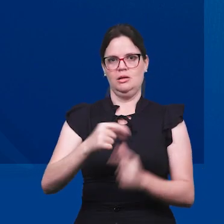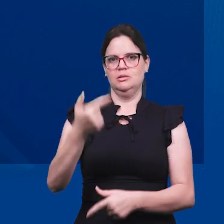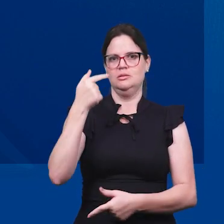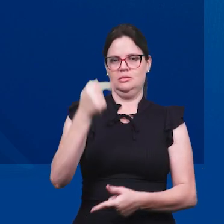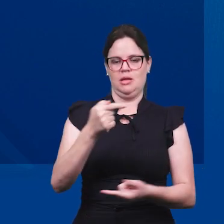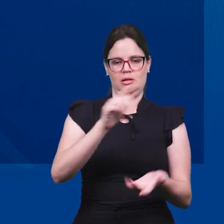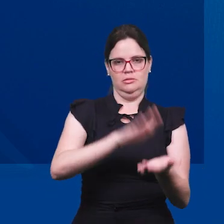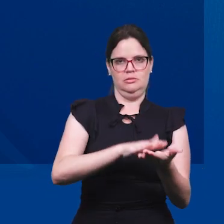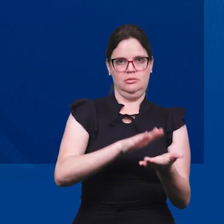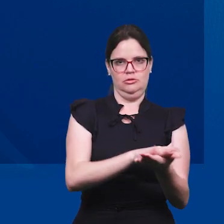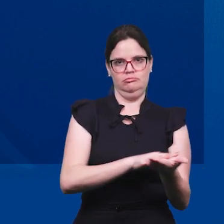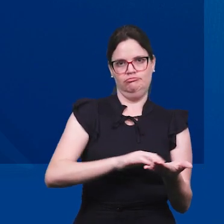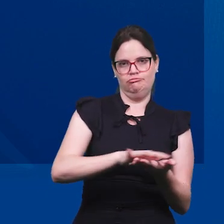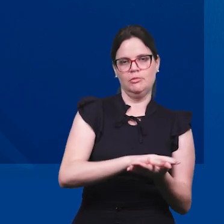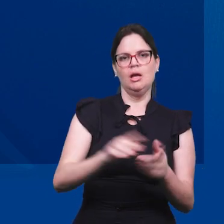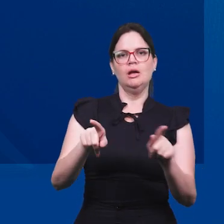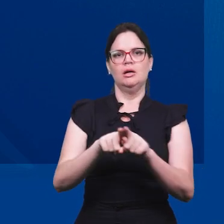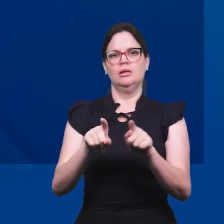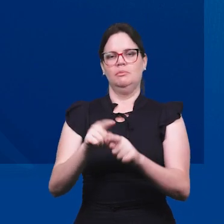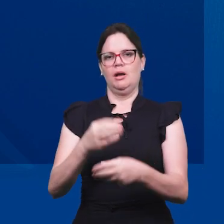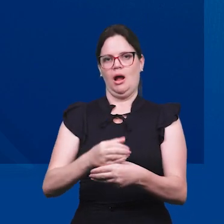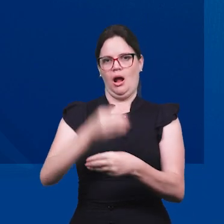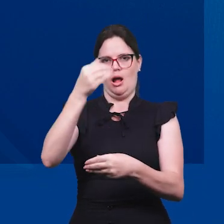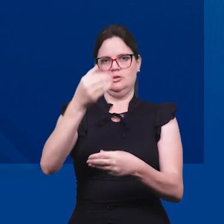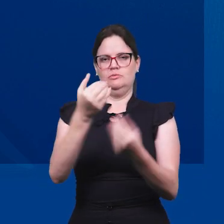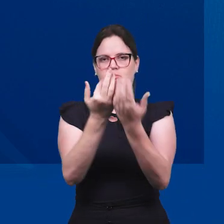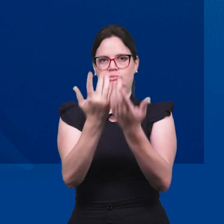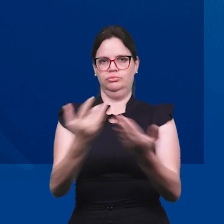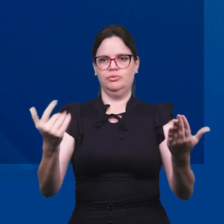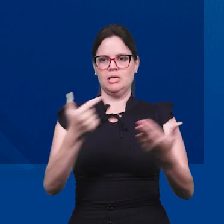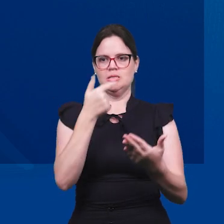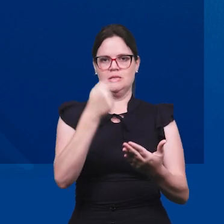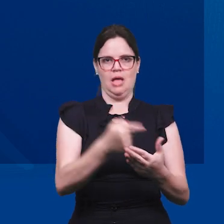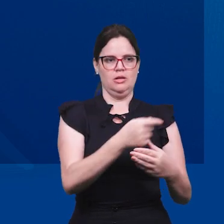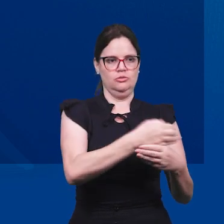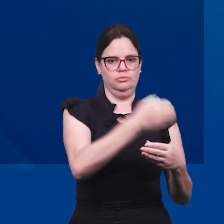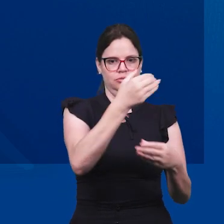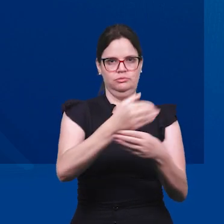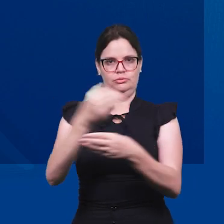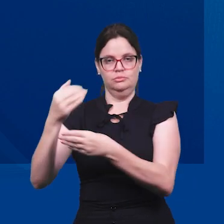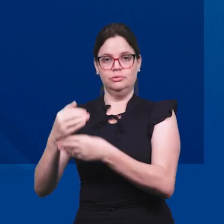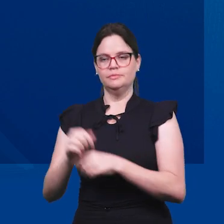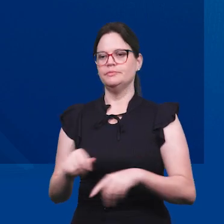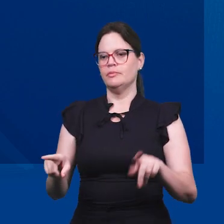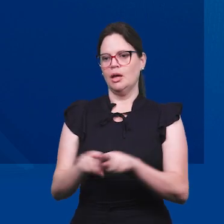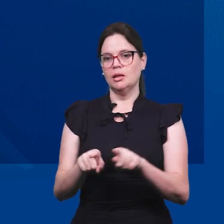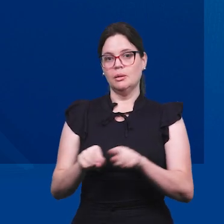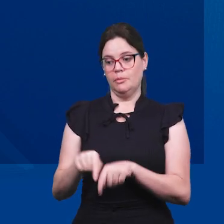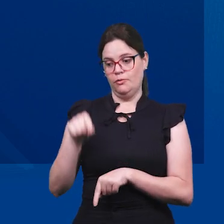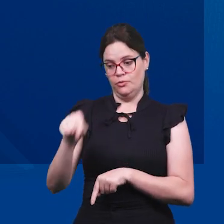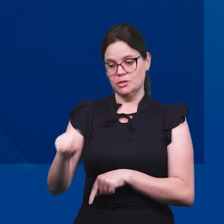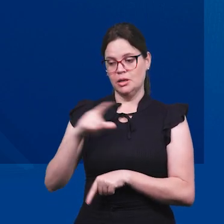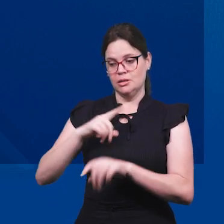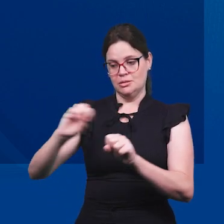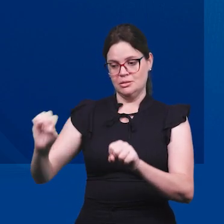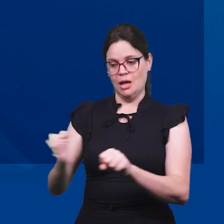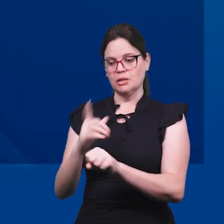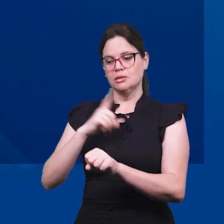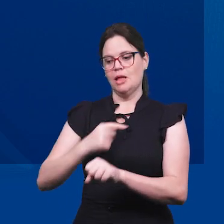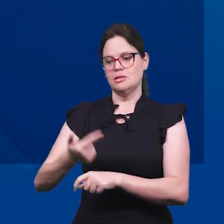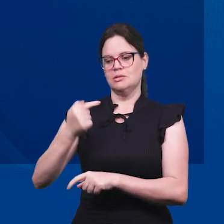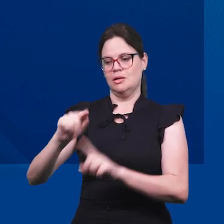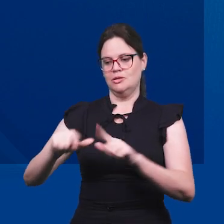castiçais de ouro. Já em Apocalipse, capítulo 3, versículo 1, nos diz assim: isto diz o que tem os